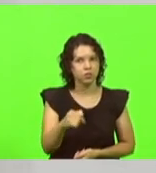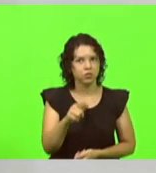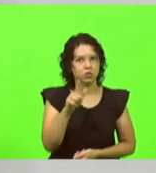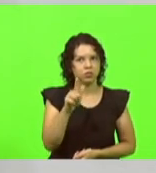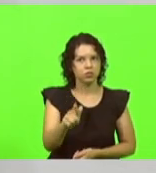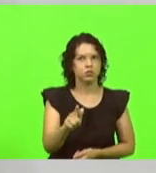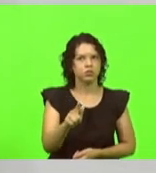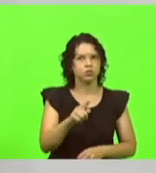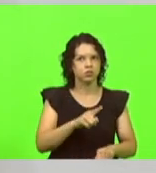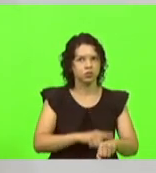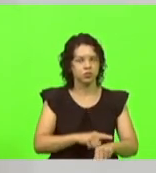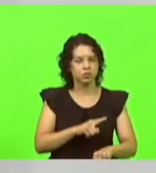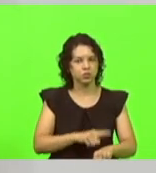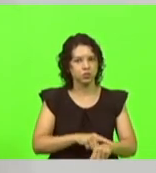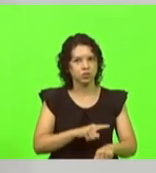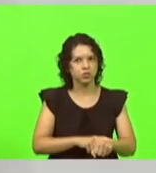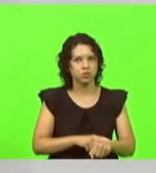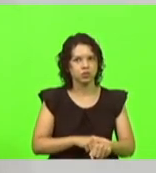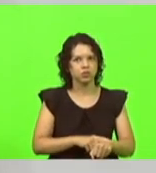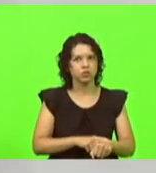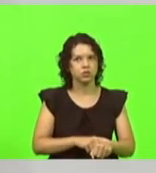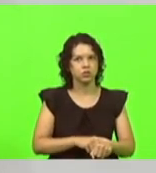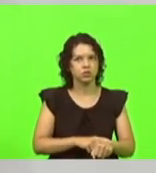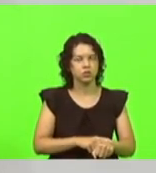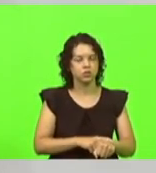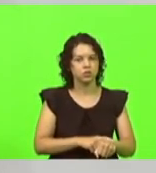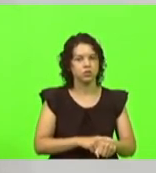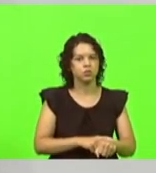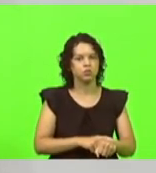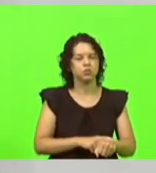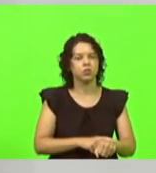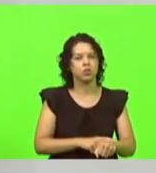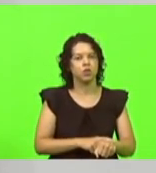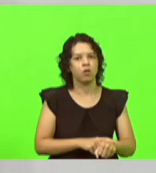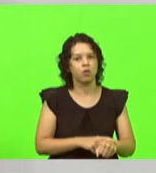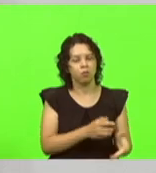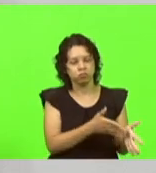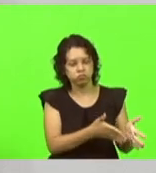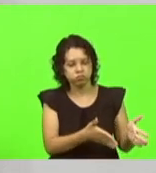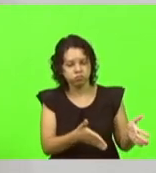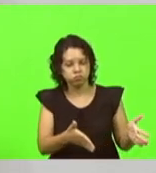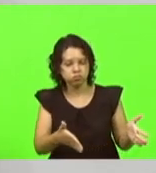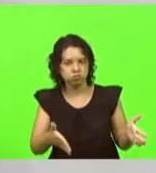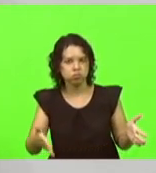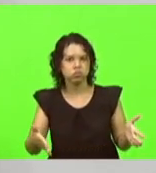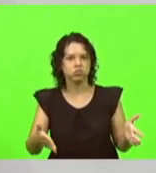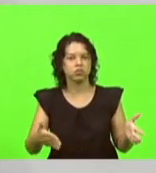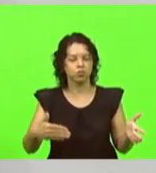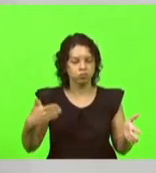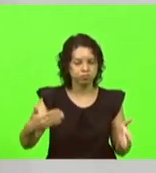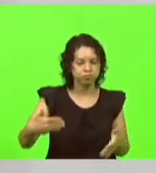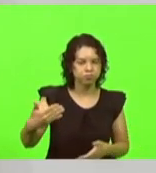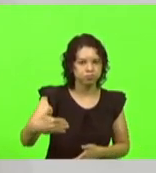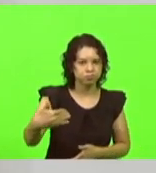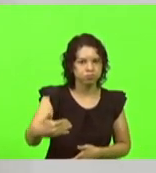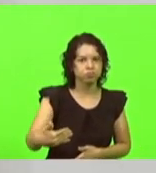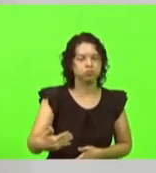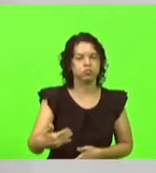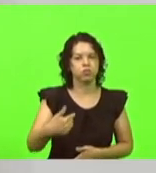tempo nos fez nos conhecer. Cada dia que passa, lhe admiro